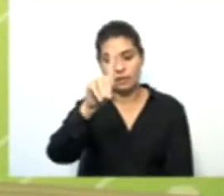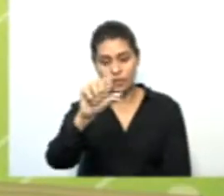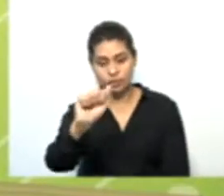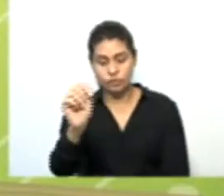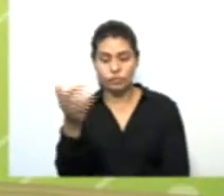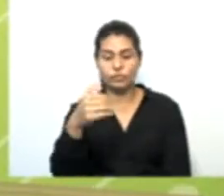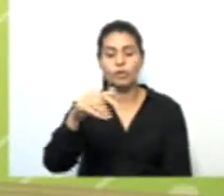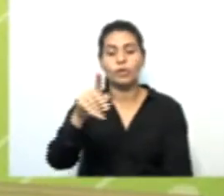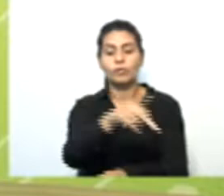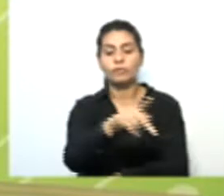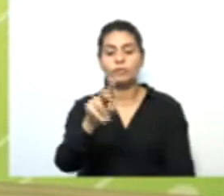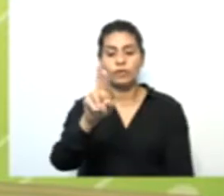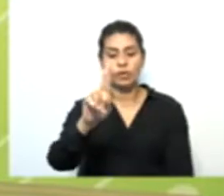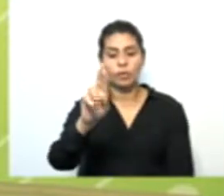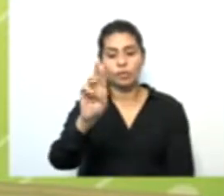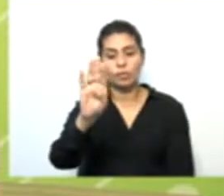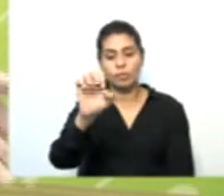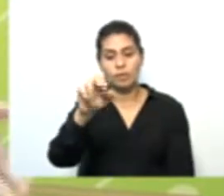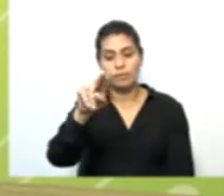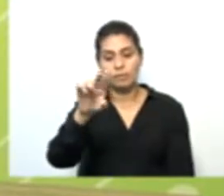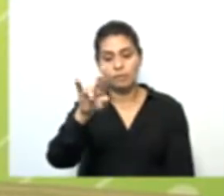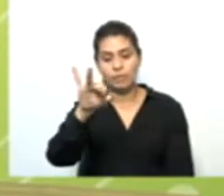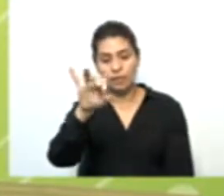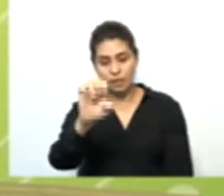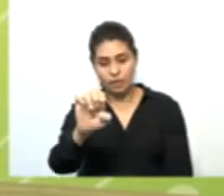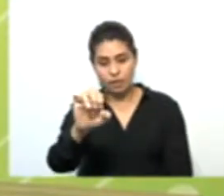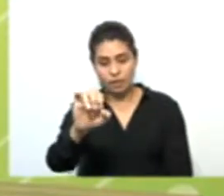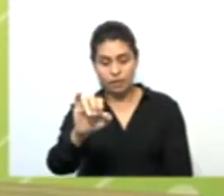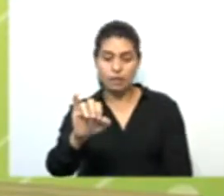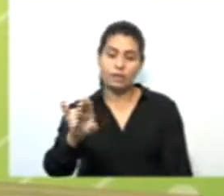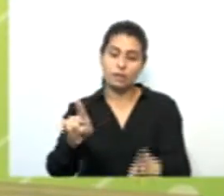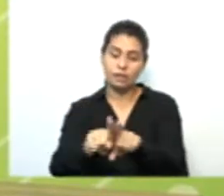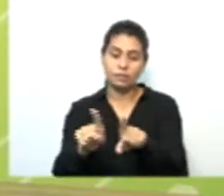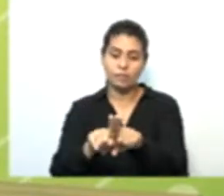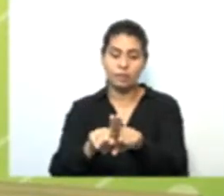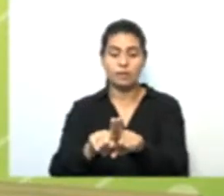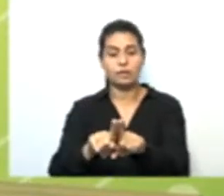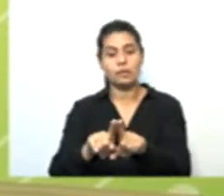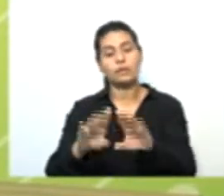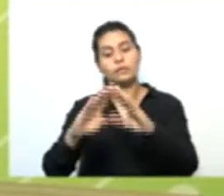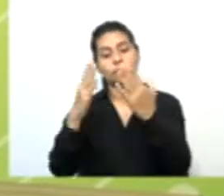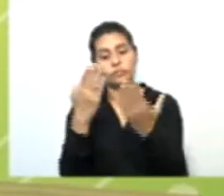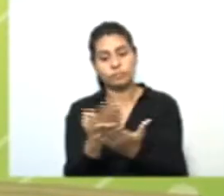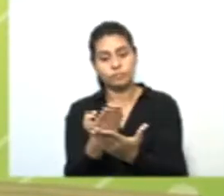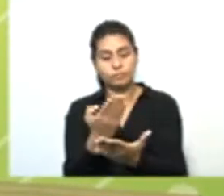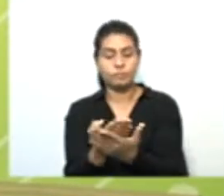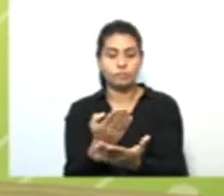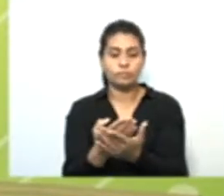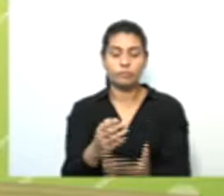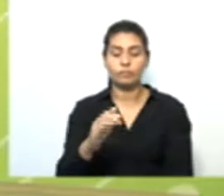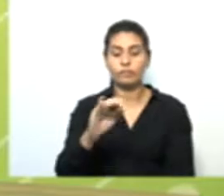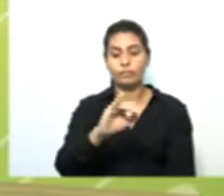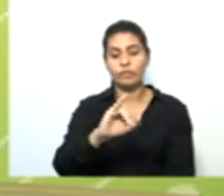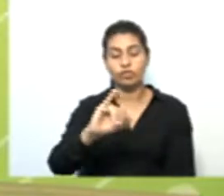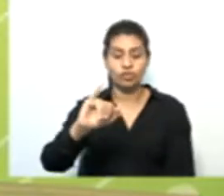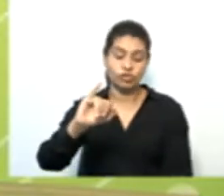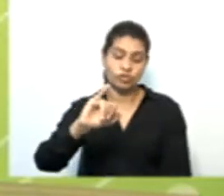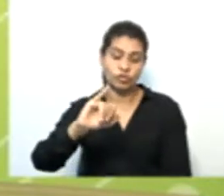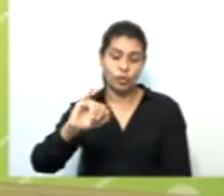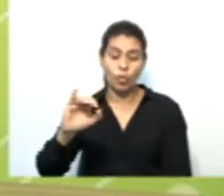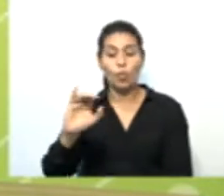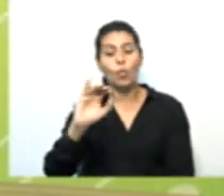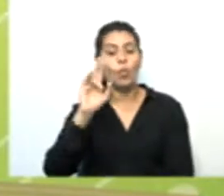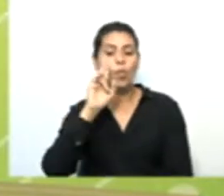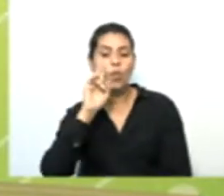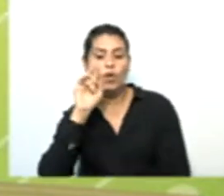professora Rubi Meire, outros alunos da Escola Alquindar Brasil de Arouca, de Guajará-Mirim, da